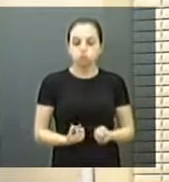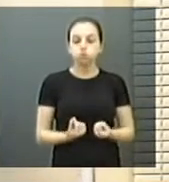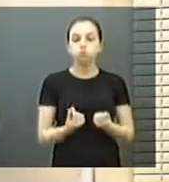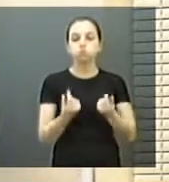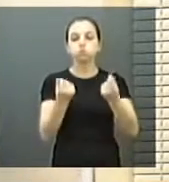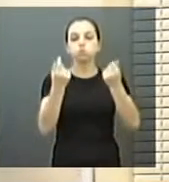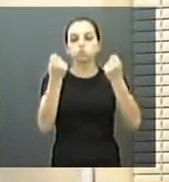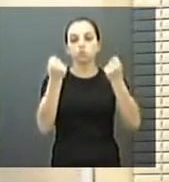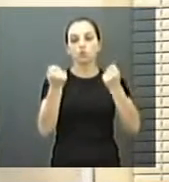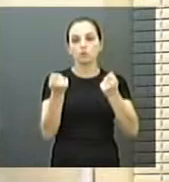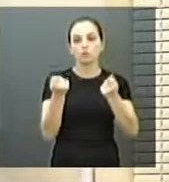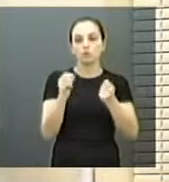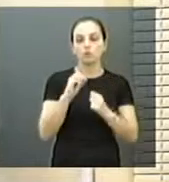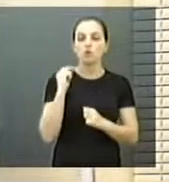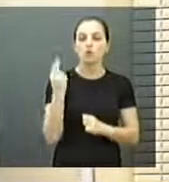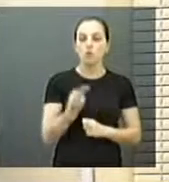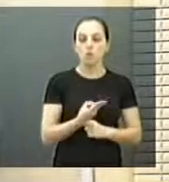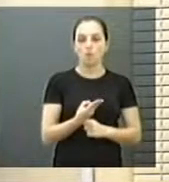ou